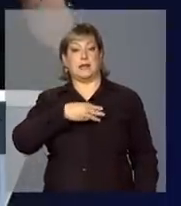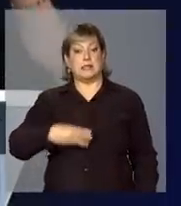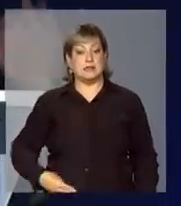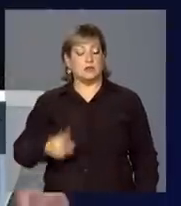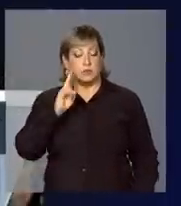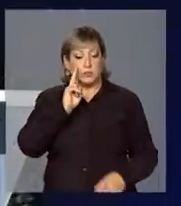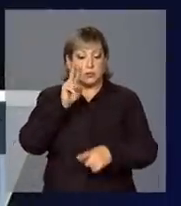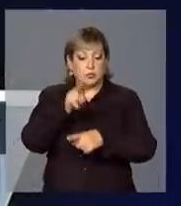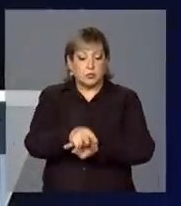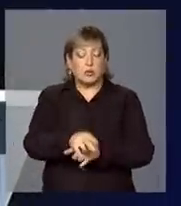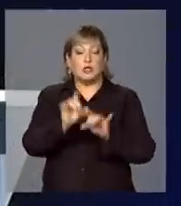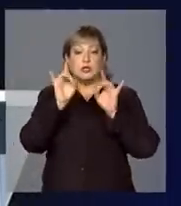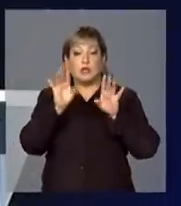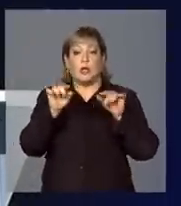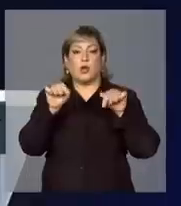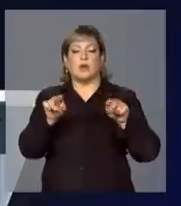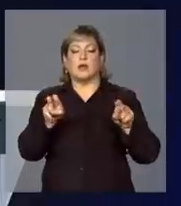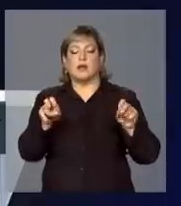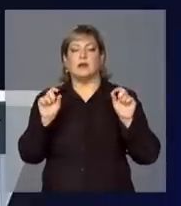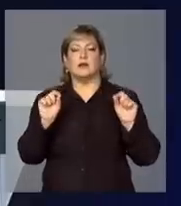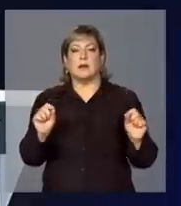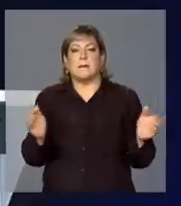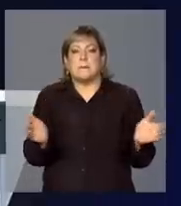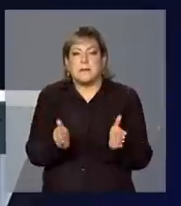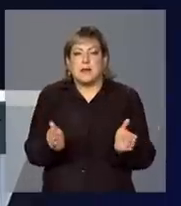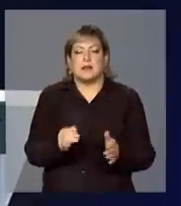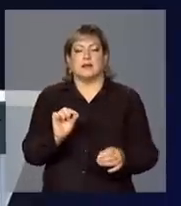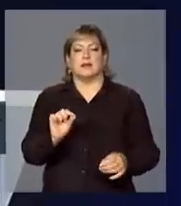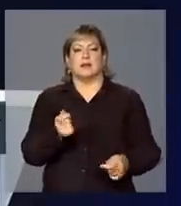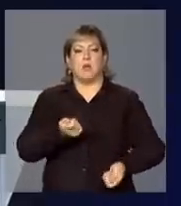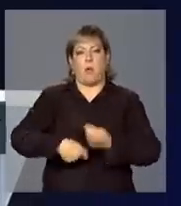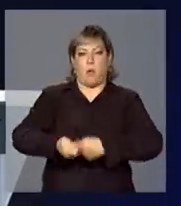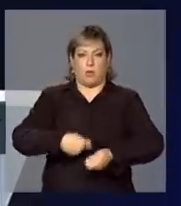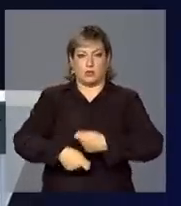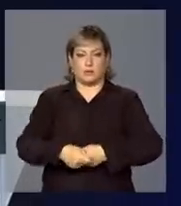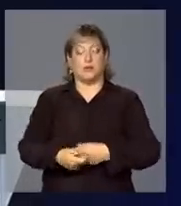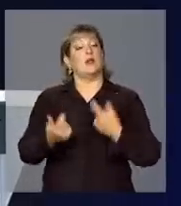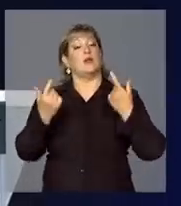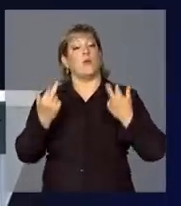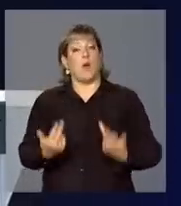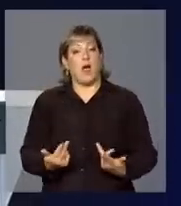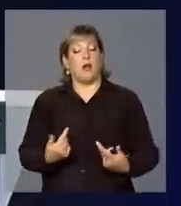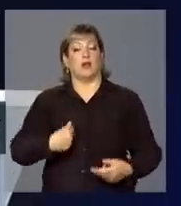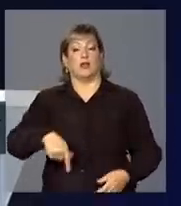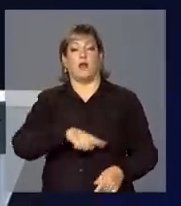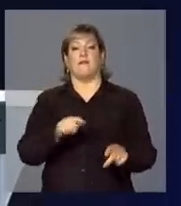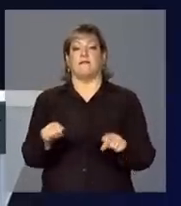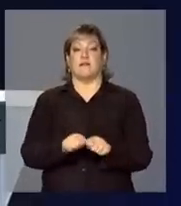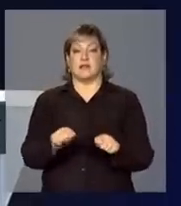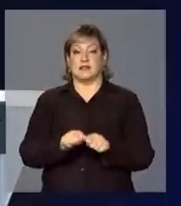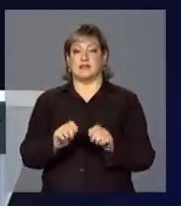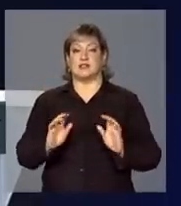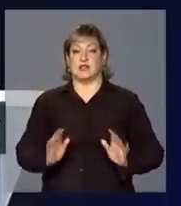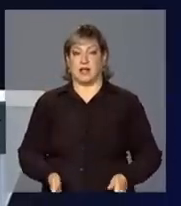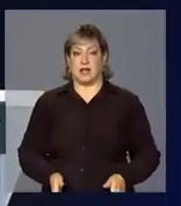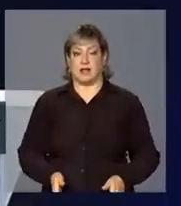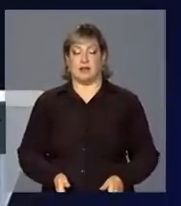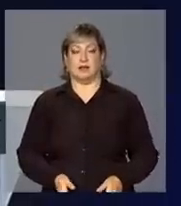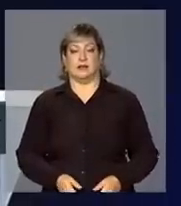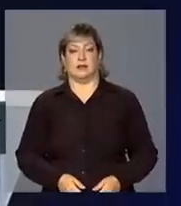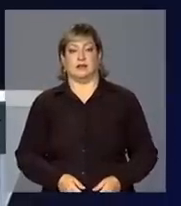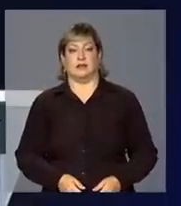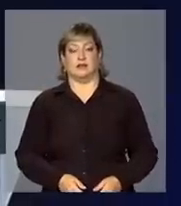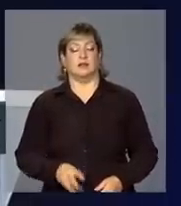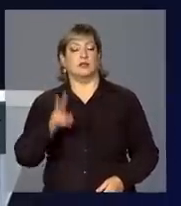olhando só para a questão dos pequenos negócios. Da mesma forma que nós fizemos no caso